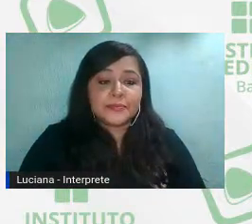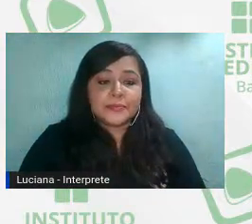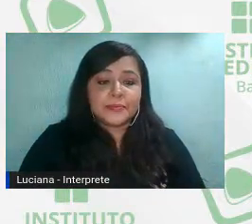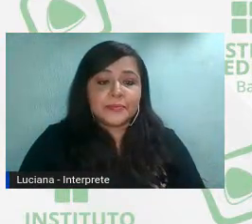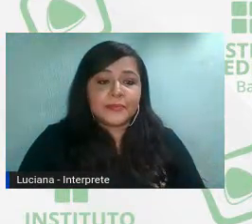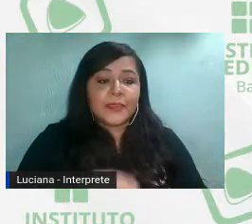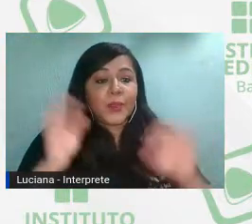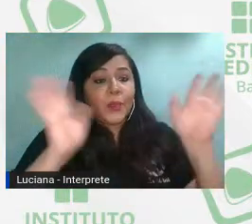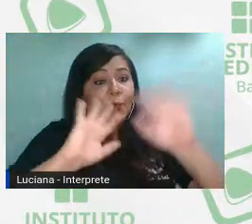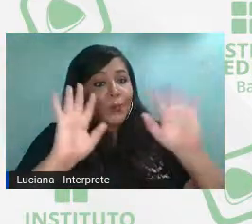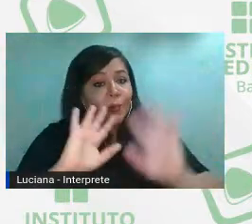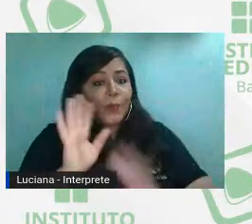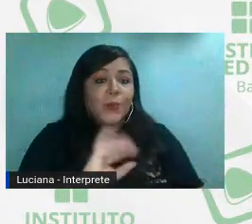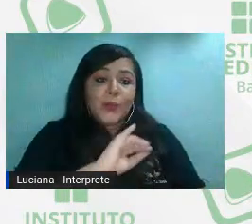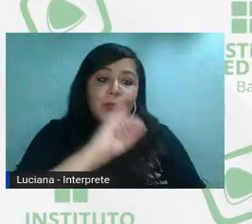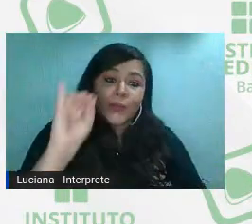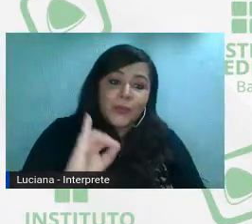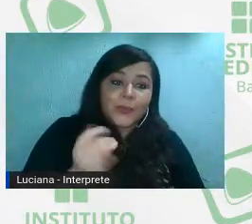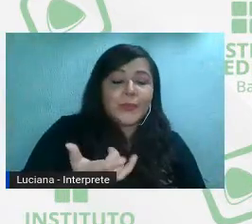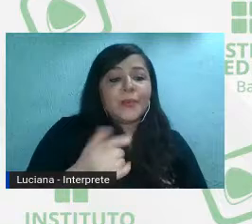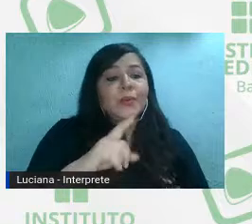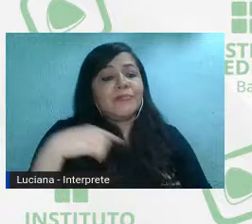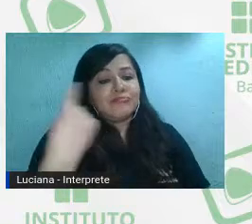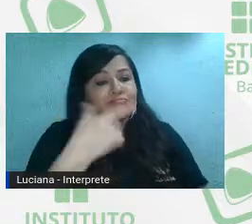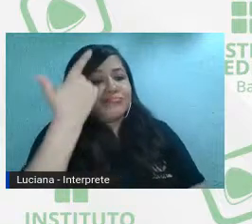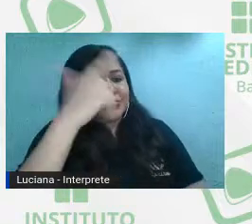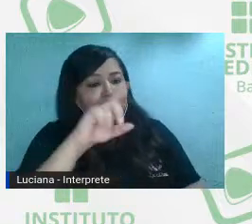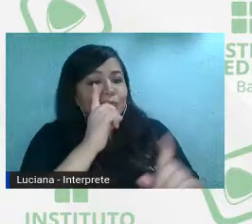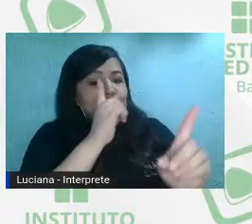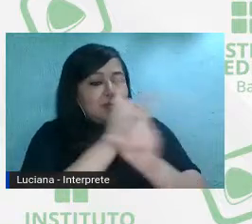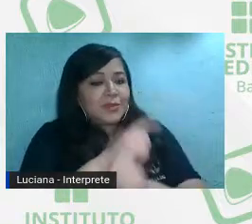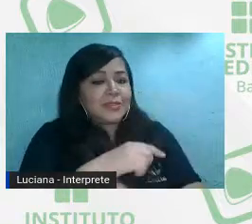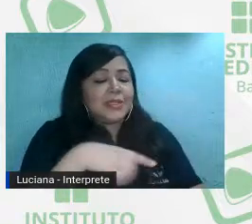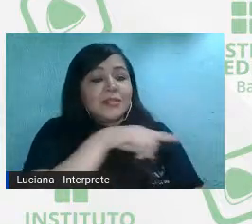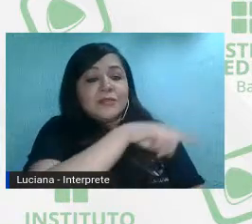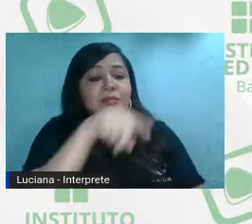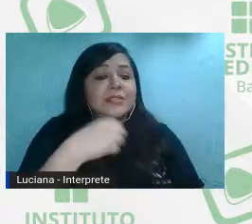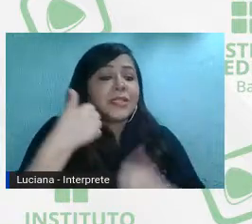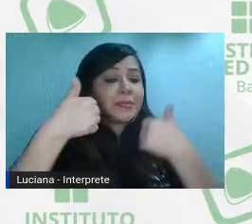Olá, meu povo. Estamos nós aqui de novo. Tudo bem com vocês?